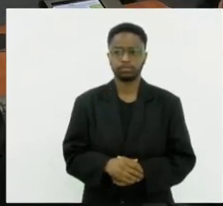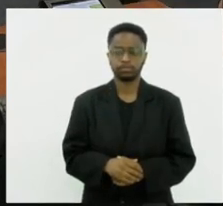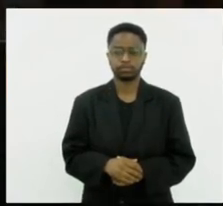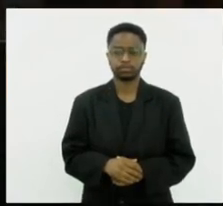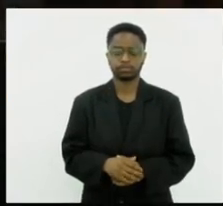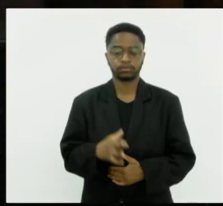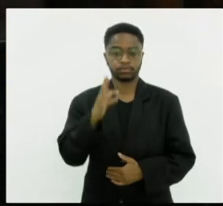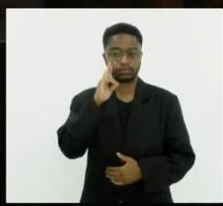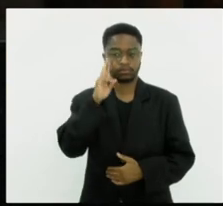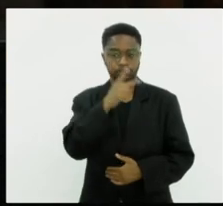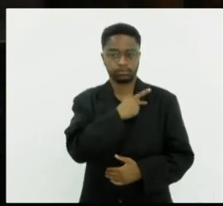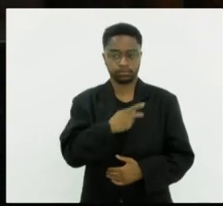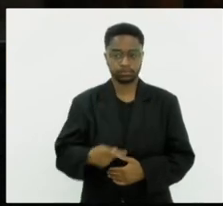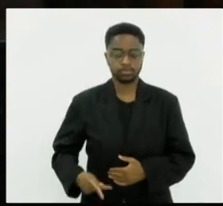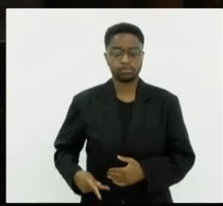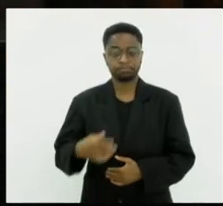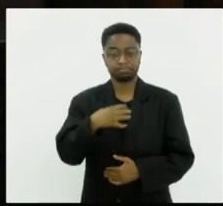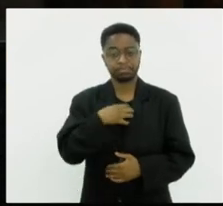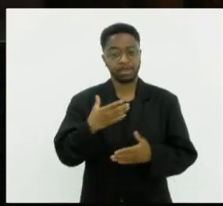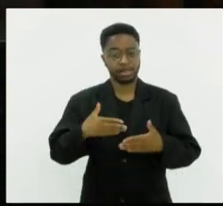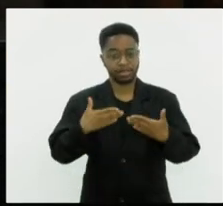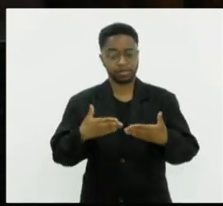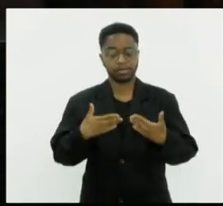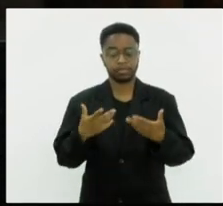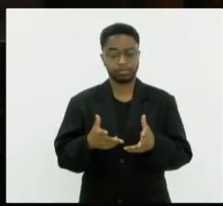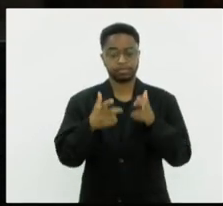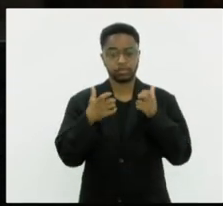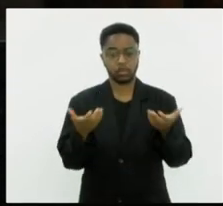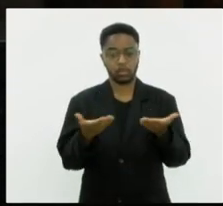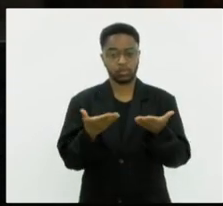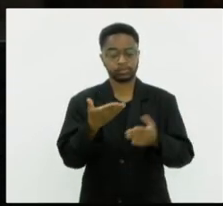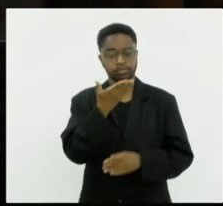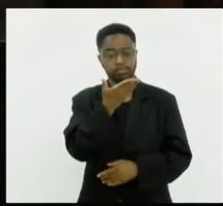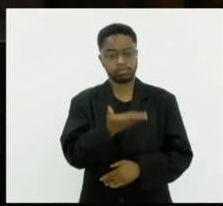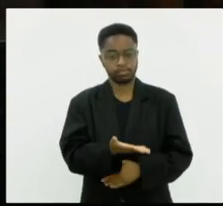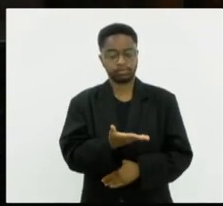Senhora presidenta, muito me alegra ver no dia de hoje